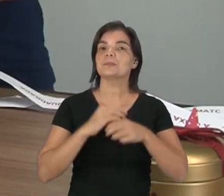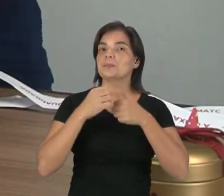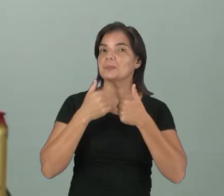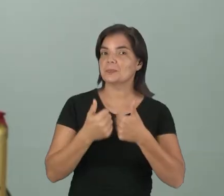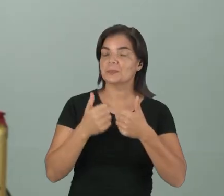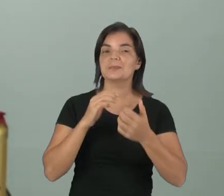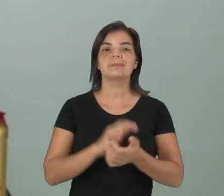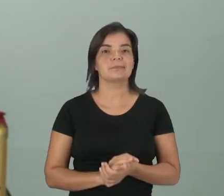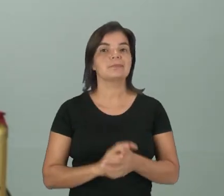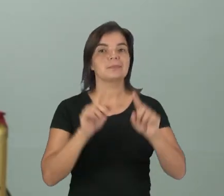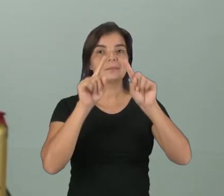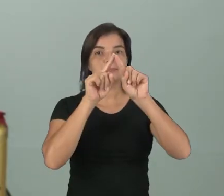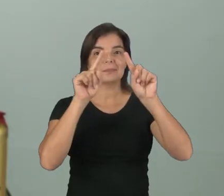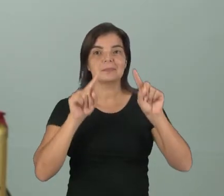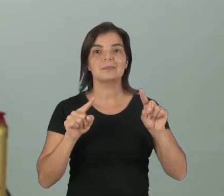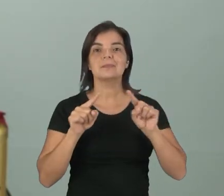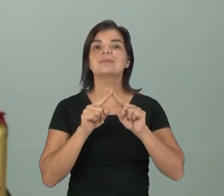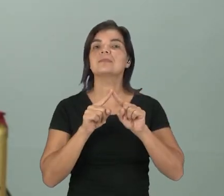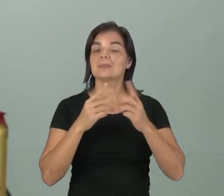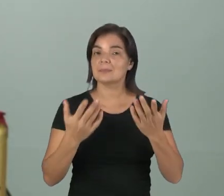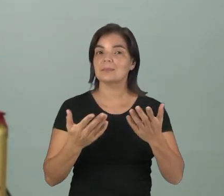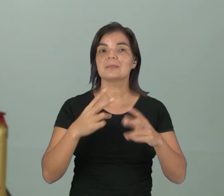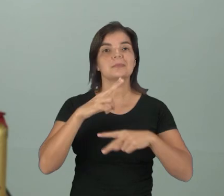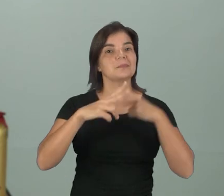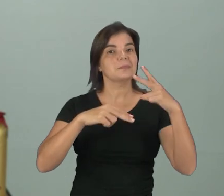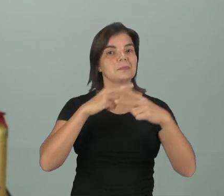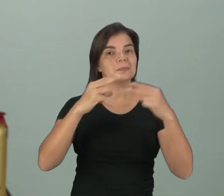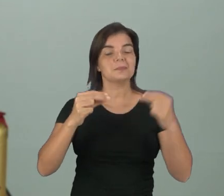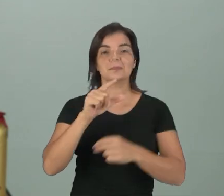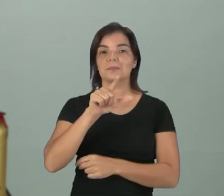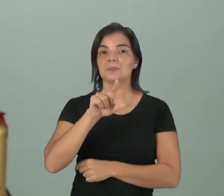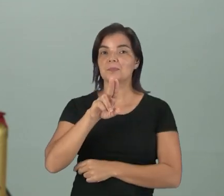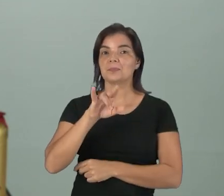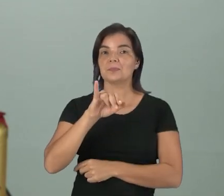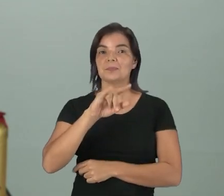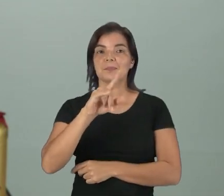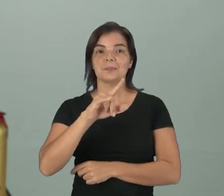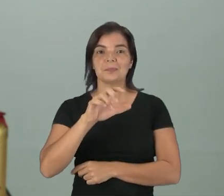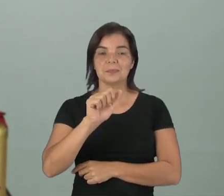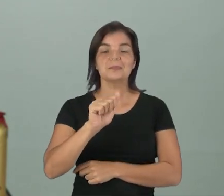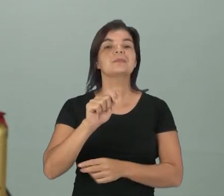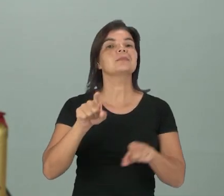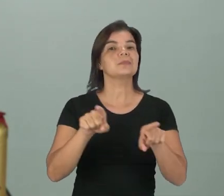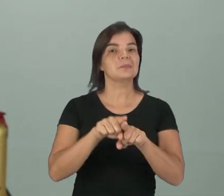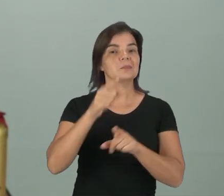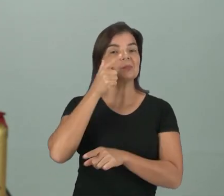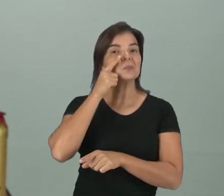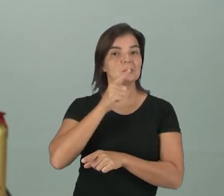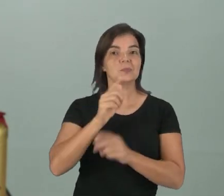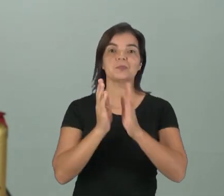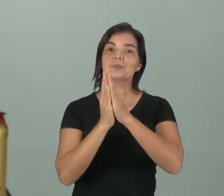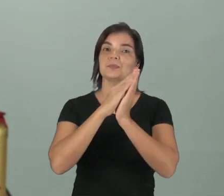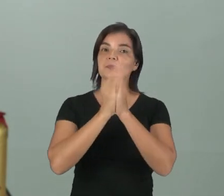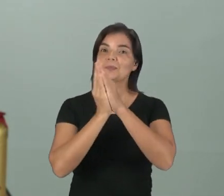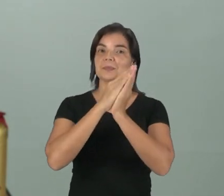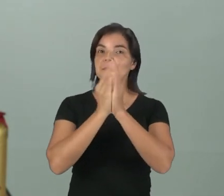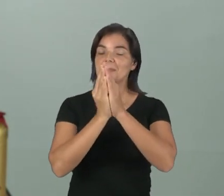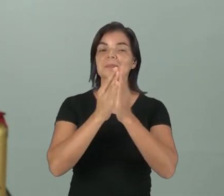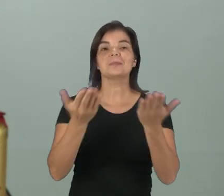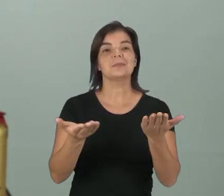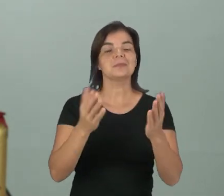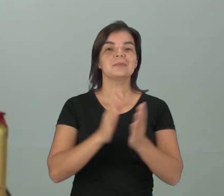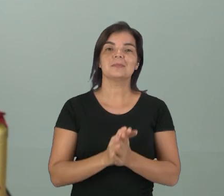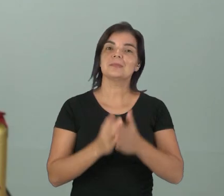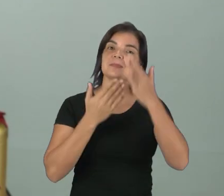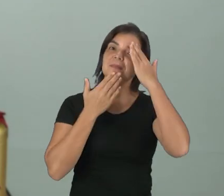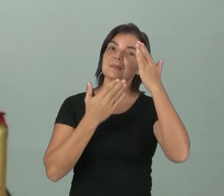Muito bem, essa aqui. E aqui está o presente de Luísa. Olha só, Luísa ganhou uma boneca de pano e eu